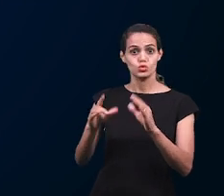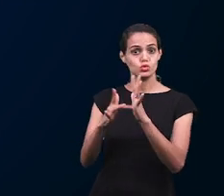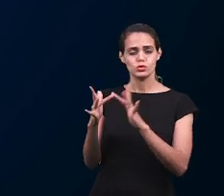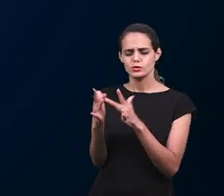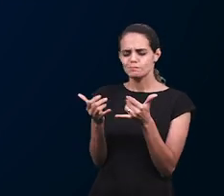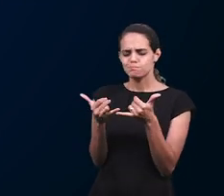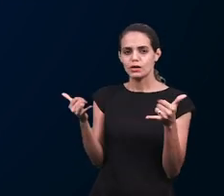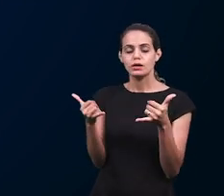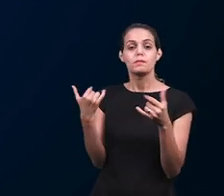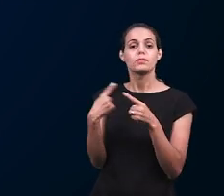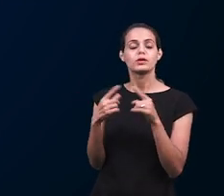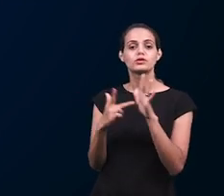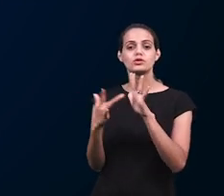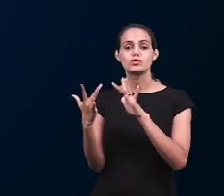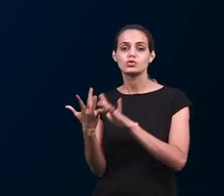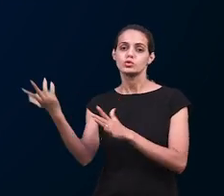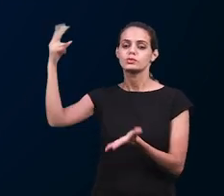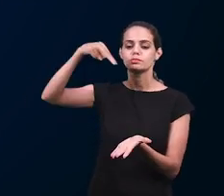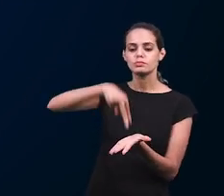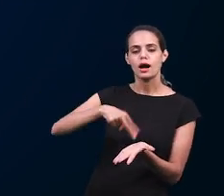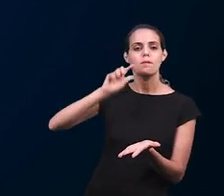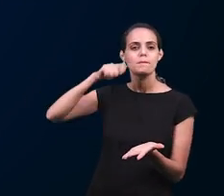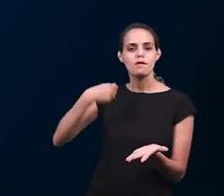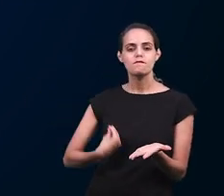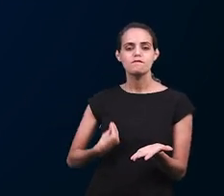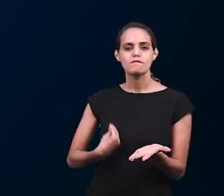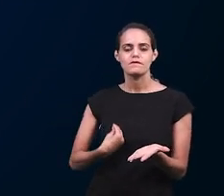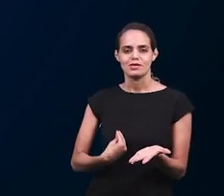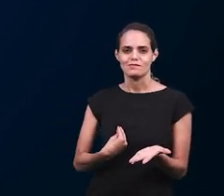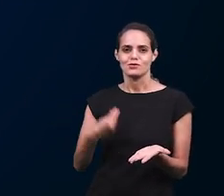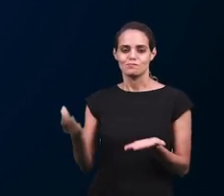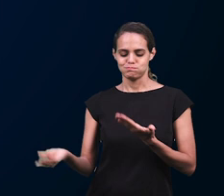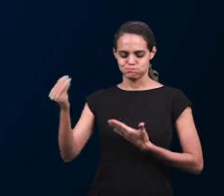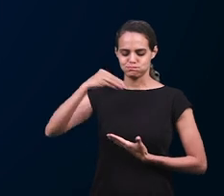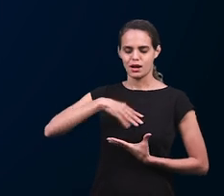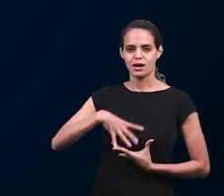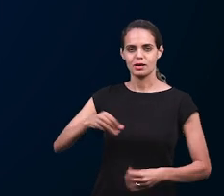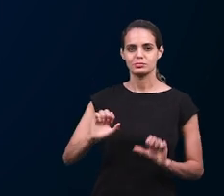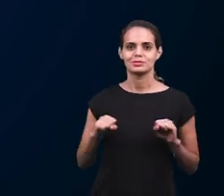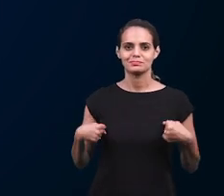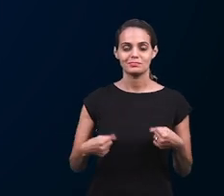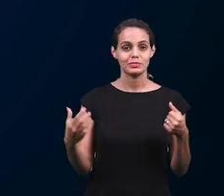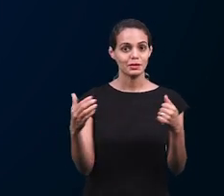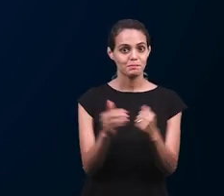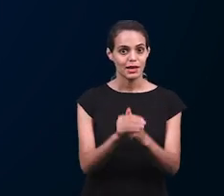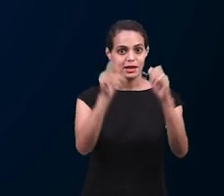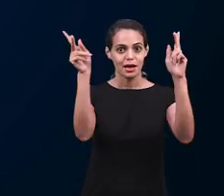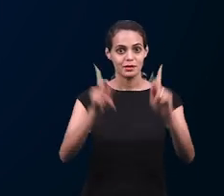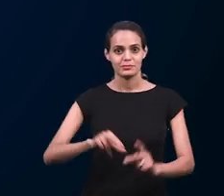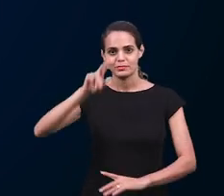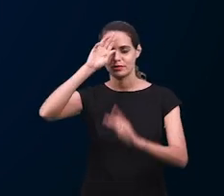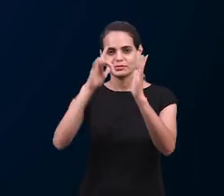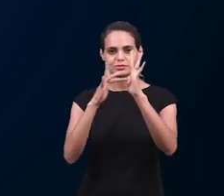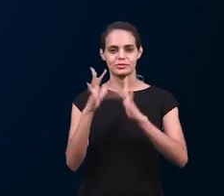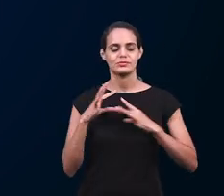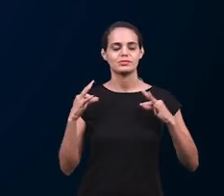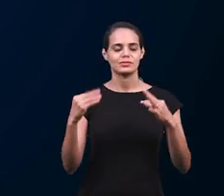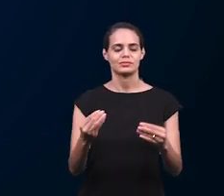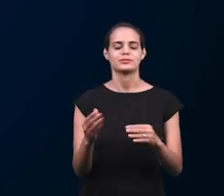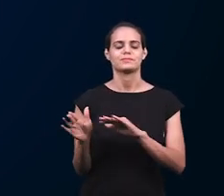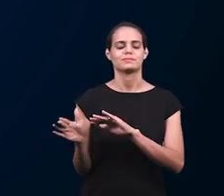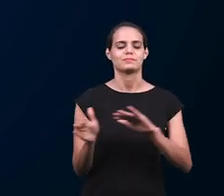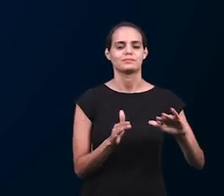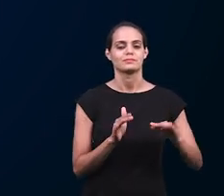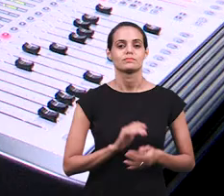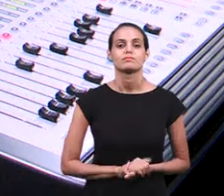Jesus, ele é o pão vivo que desceu do céu, que alimenta a alma do homem. Amém? A todos, a